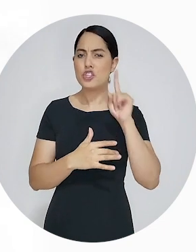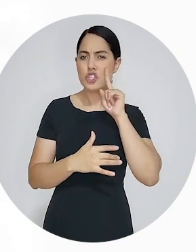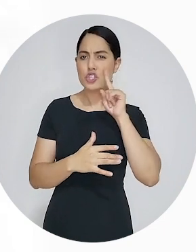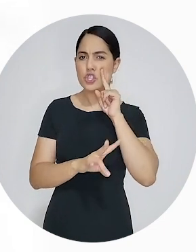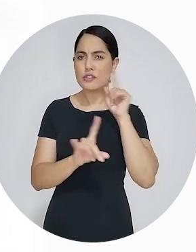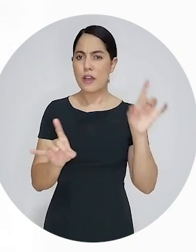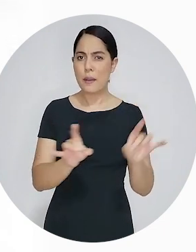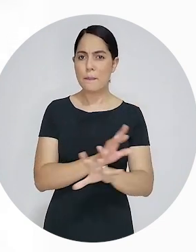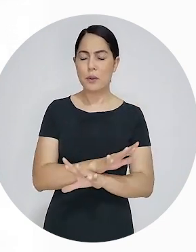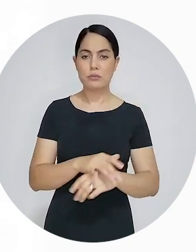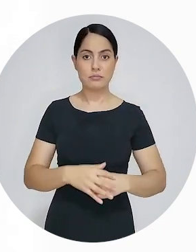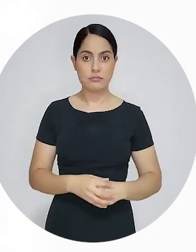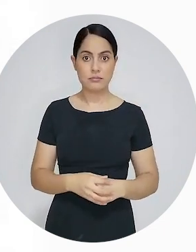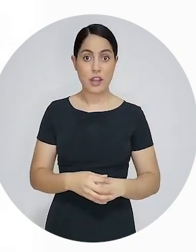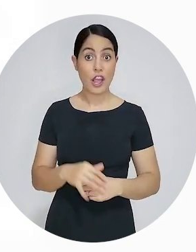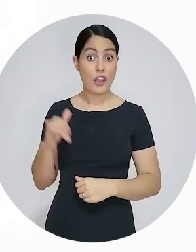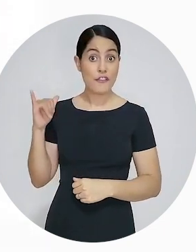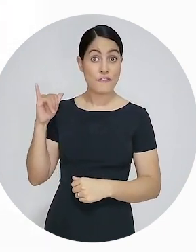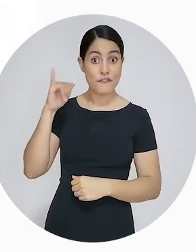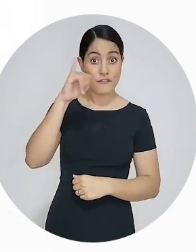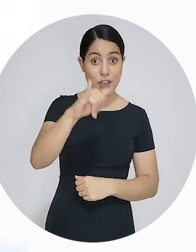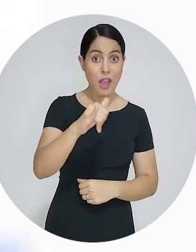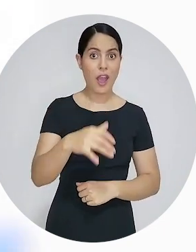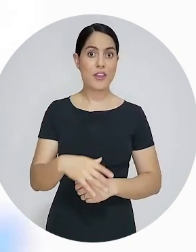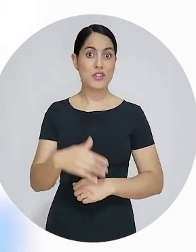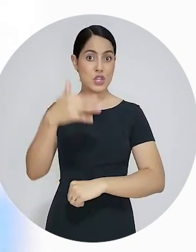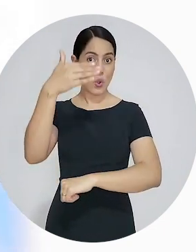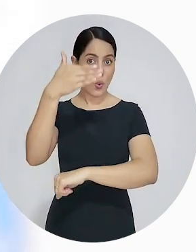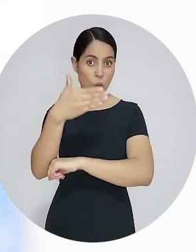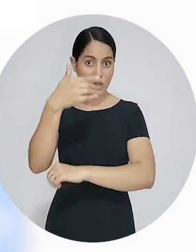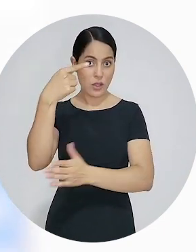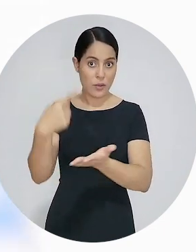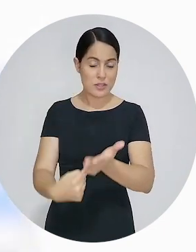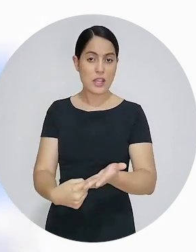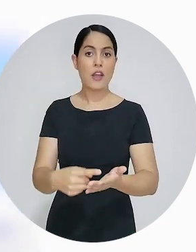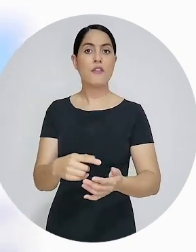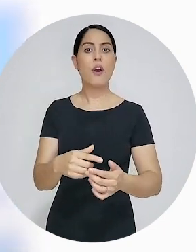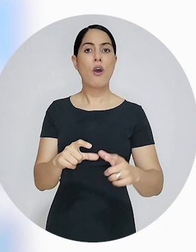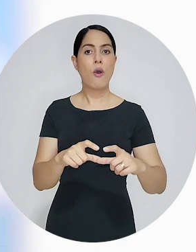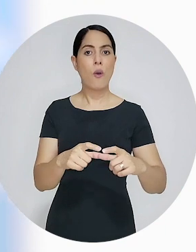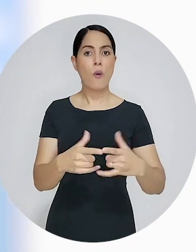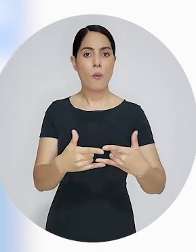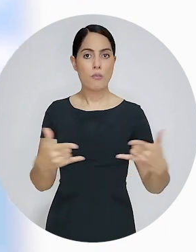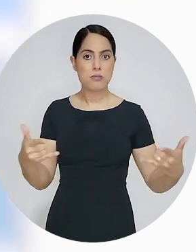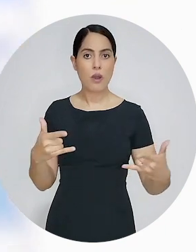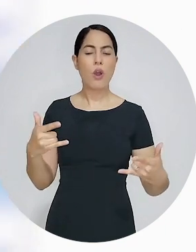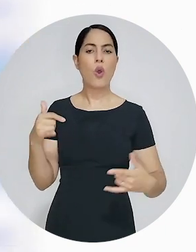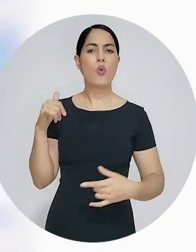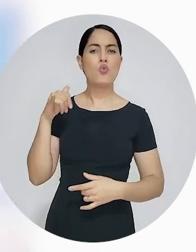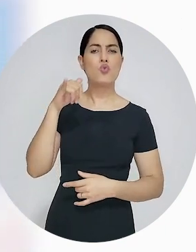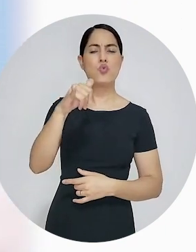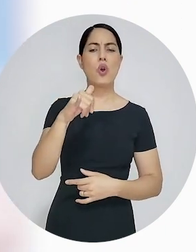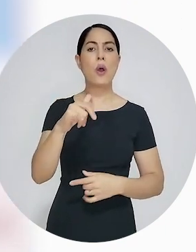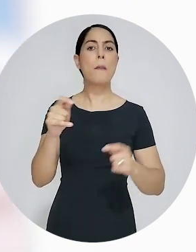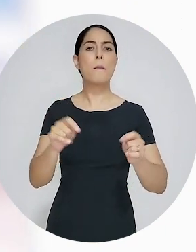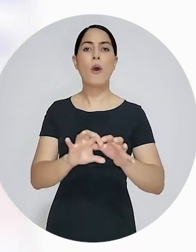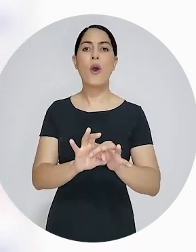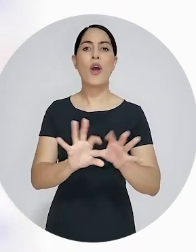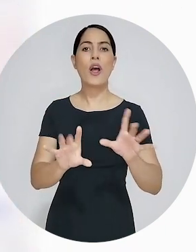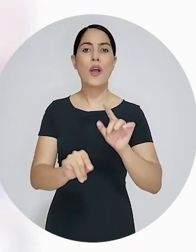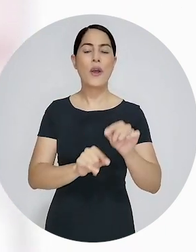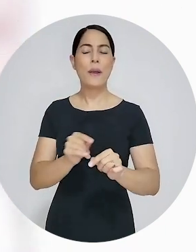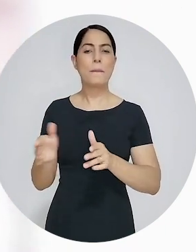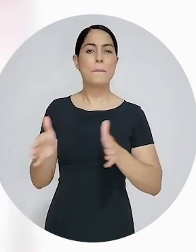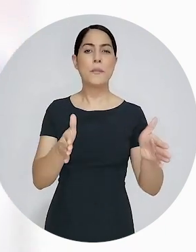em até 120 dias. Pacotes de viagem, reservas de hotéis, passagens aéreas e aluguel de carro